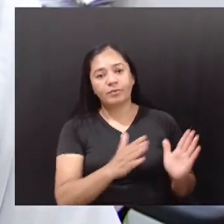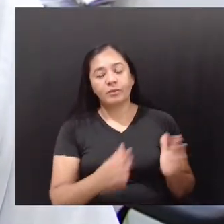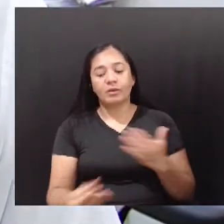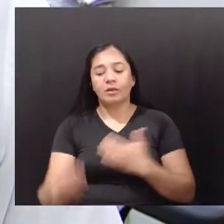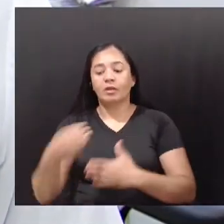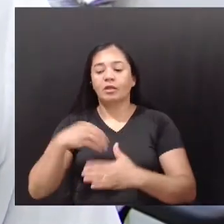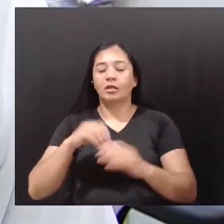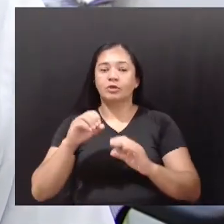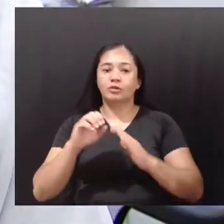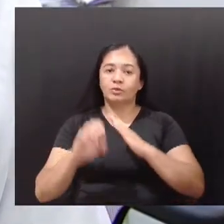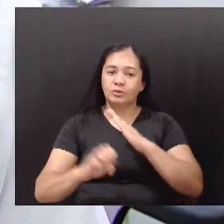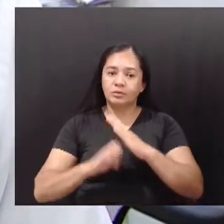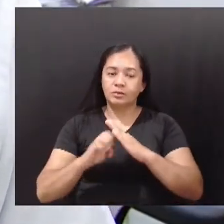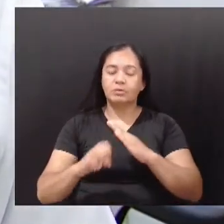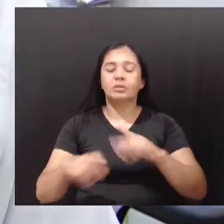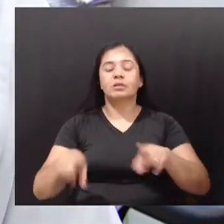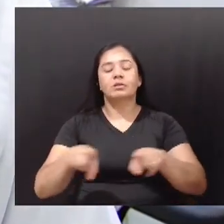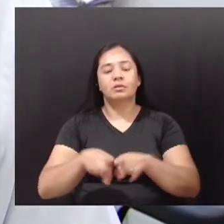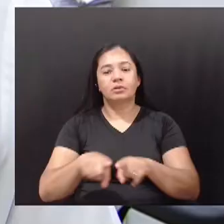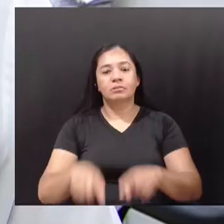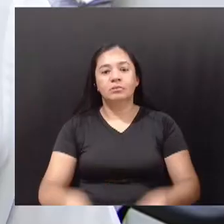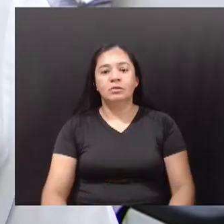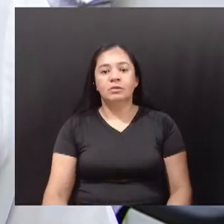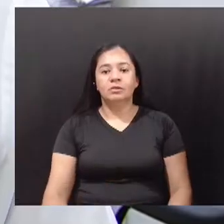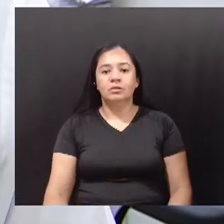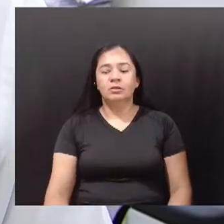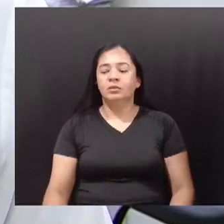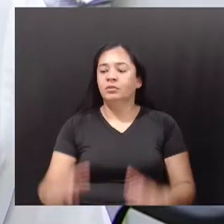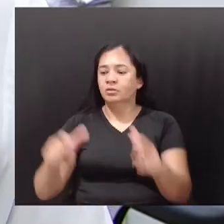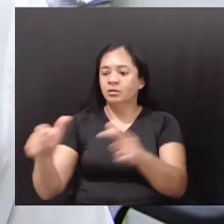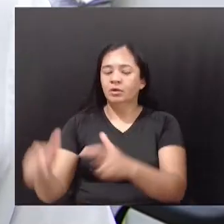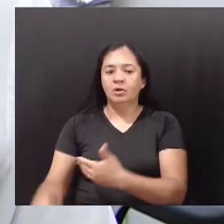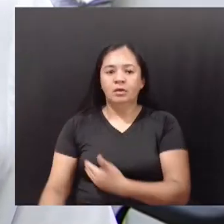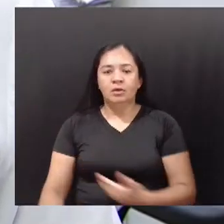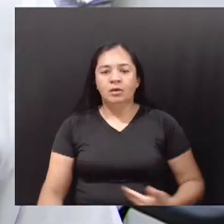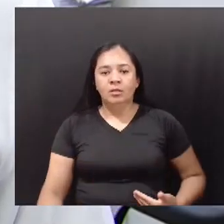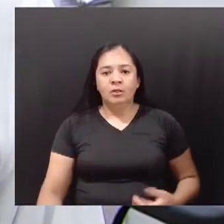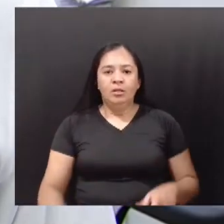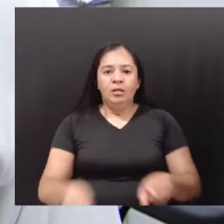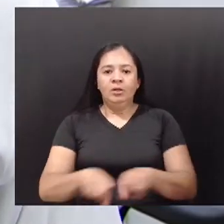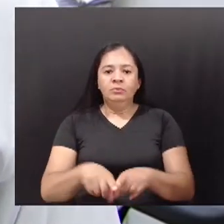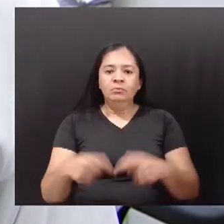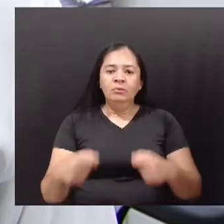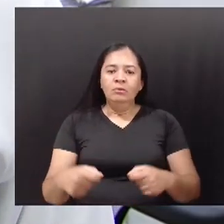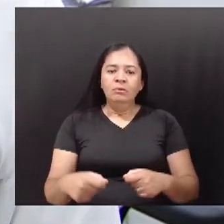isso também. Obviamente, os prédios públicos têm que já ser